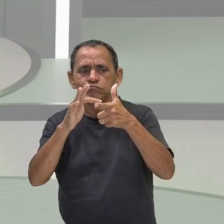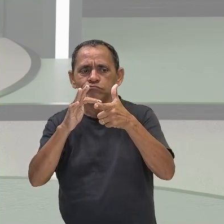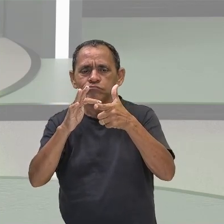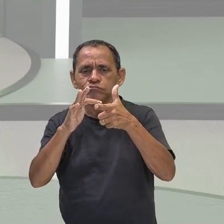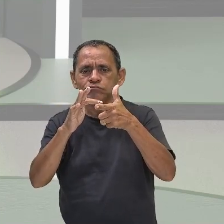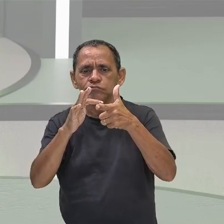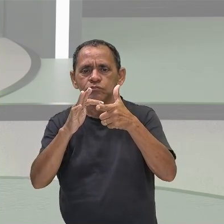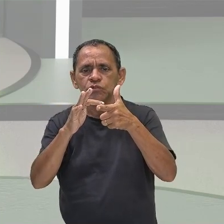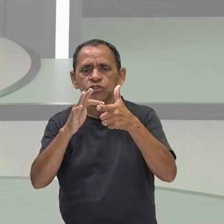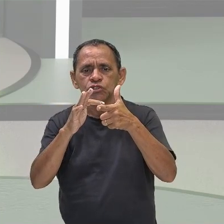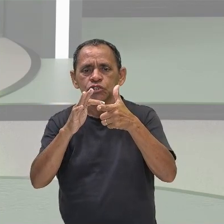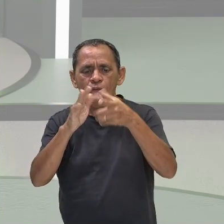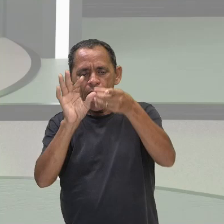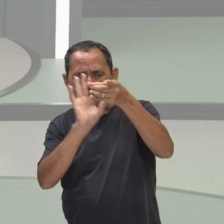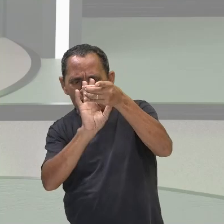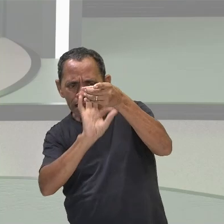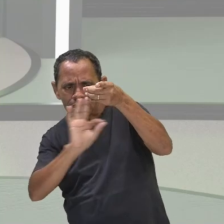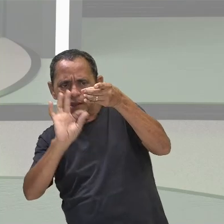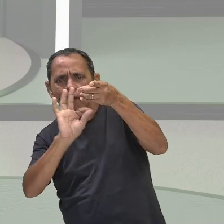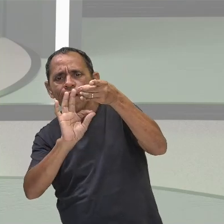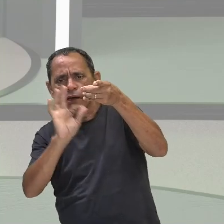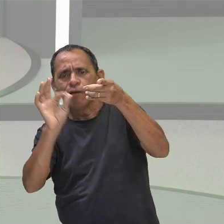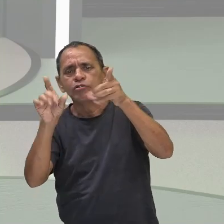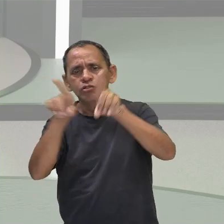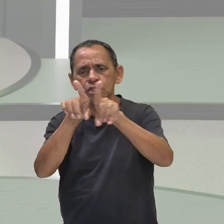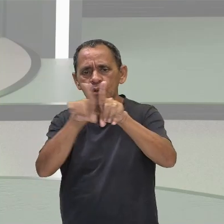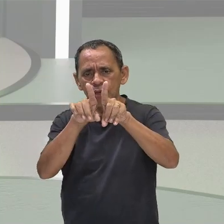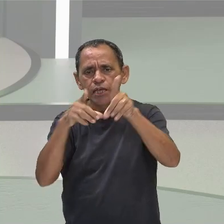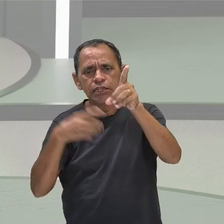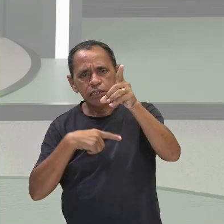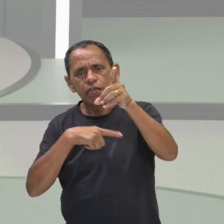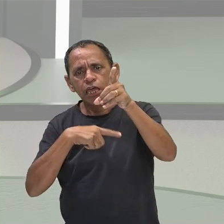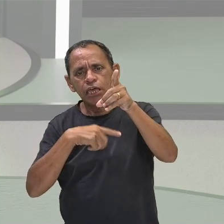vesícula seminal. A vesícula seminal vai fazer parte